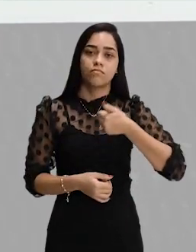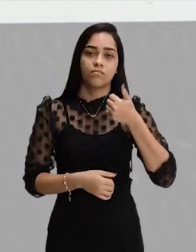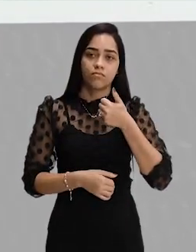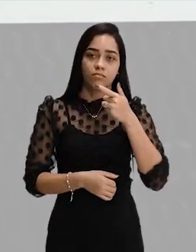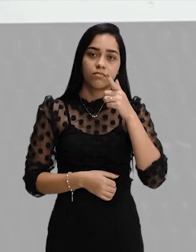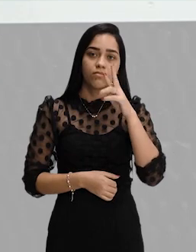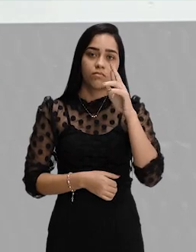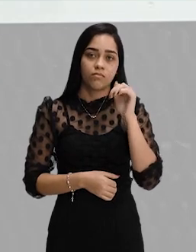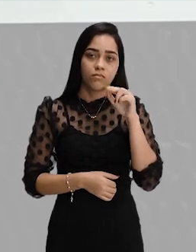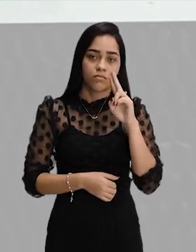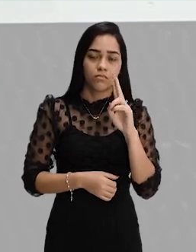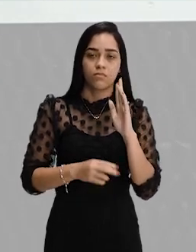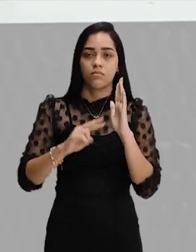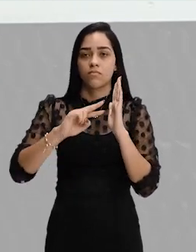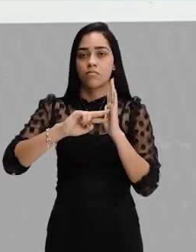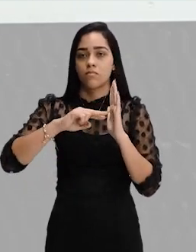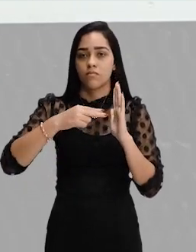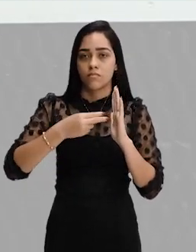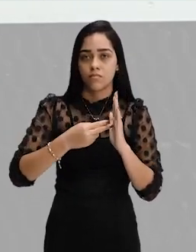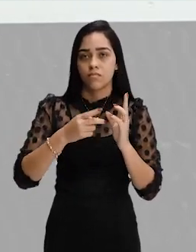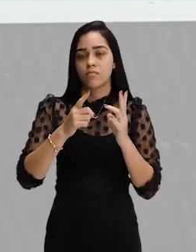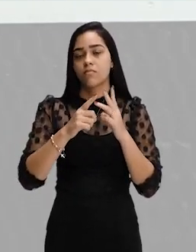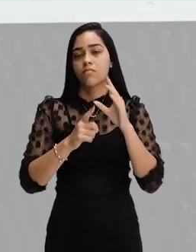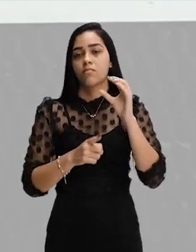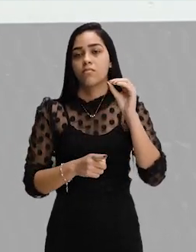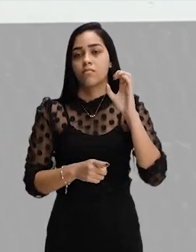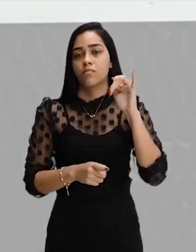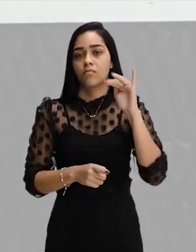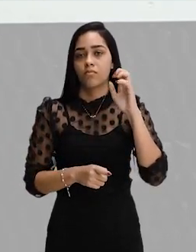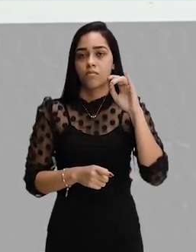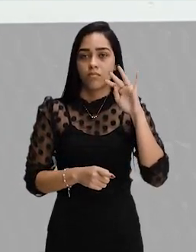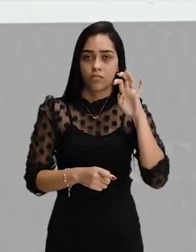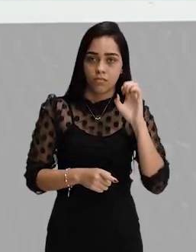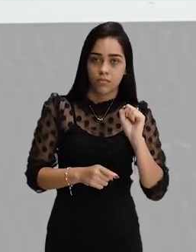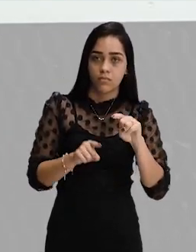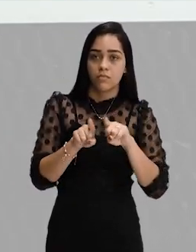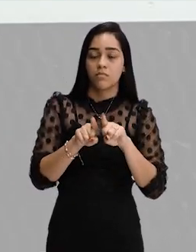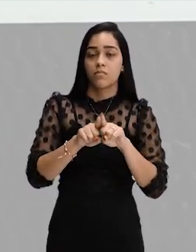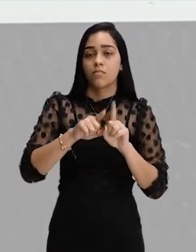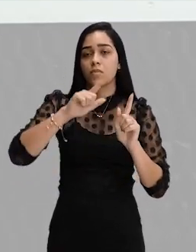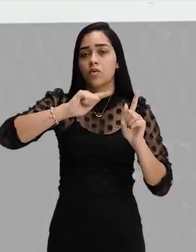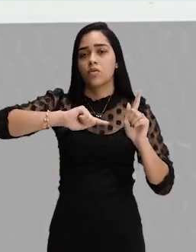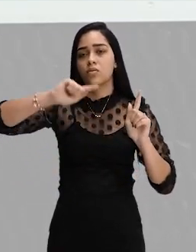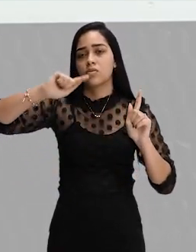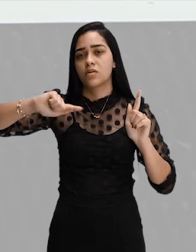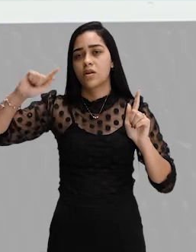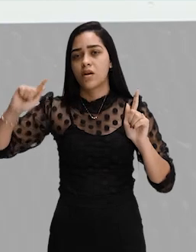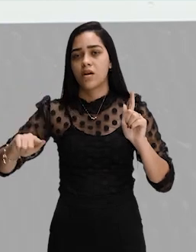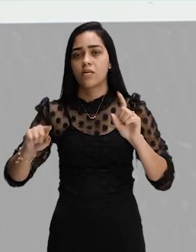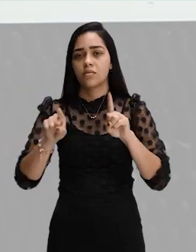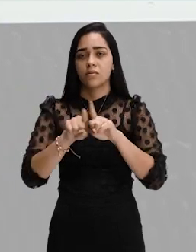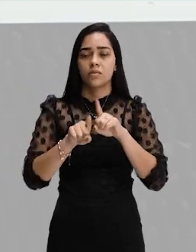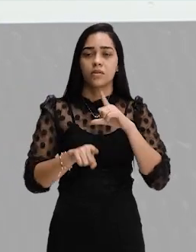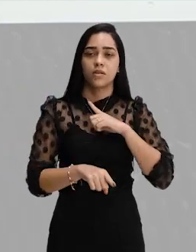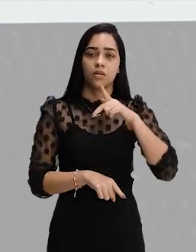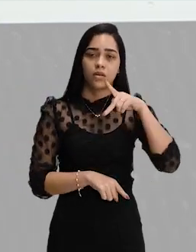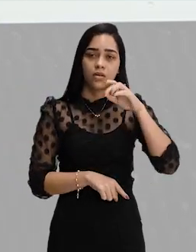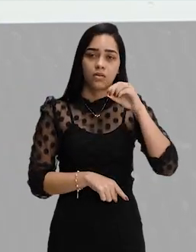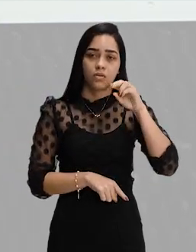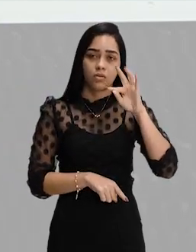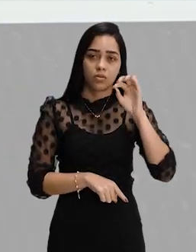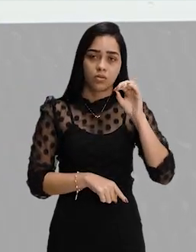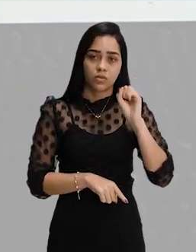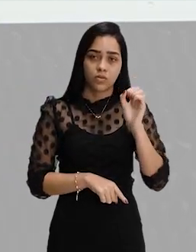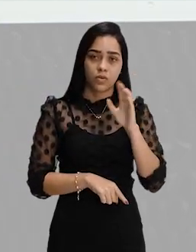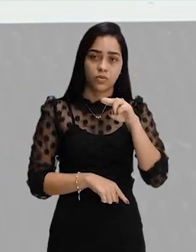grau, definição, os coeficientes, vimos os gráficos, né? Vimos também os pontos notáveis do